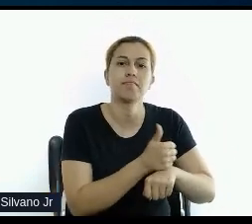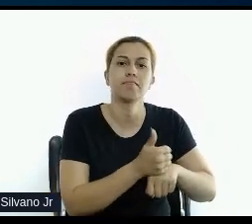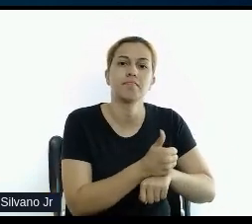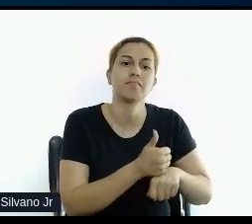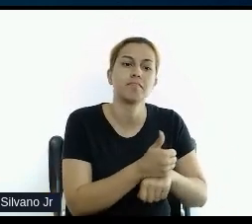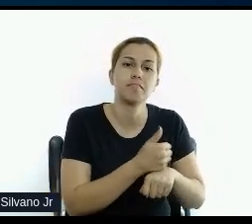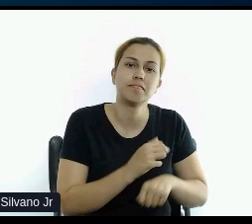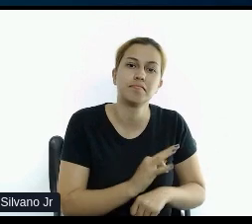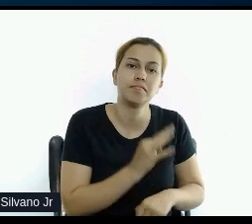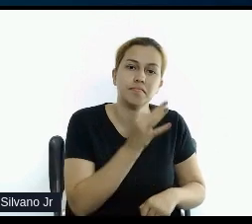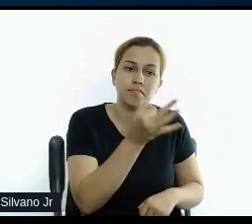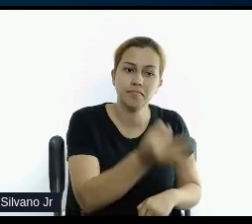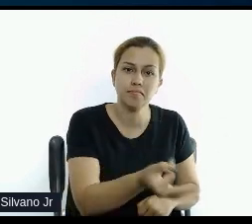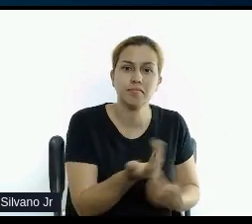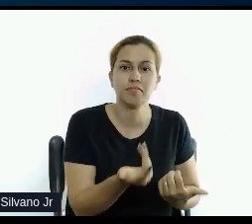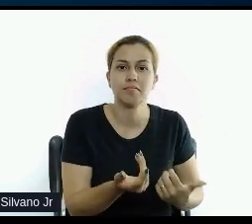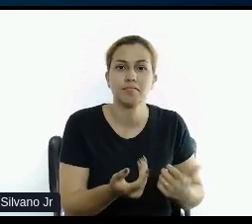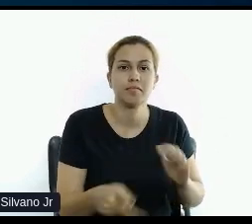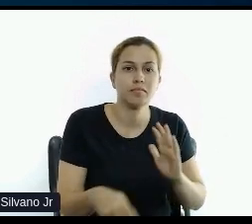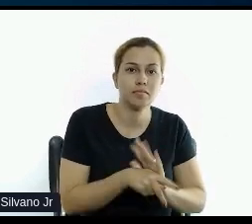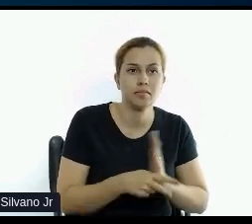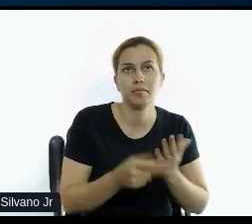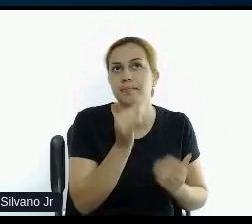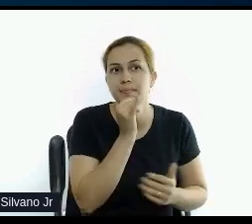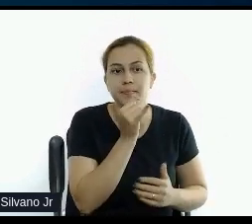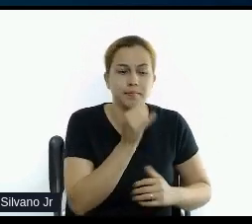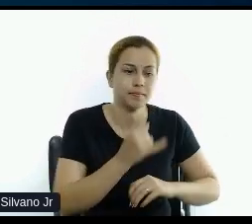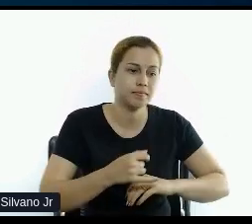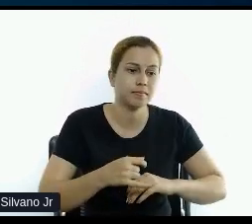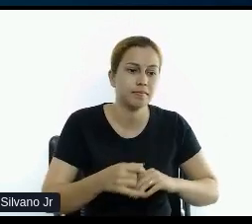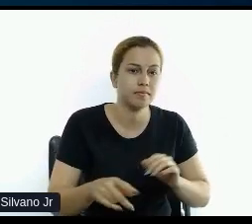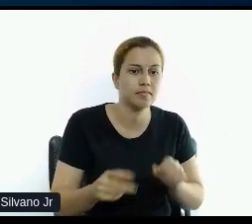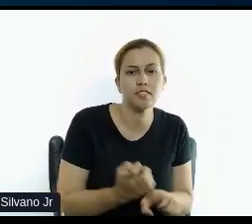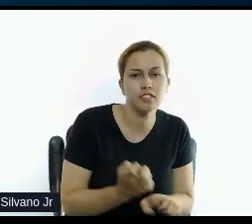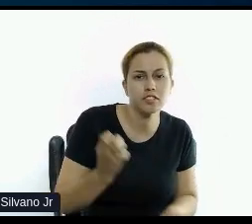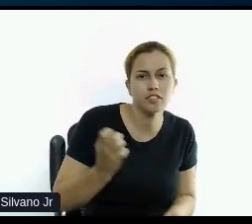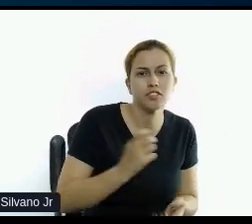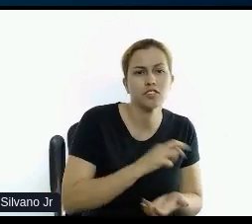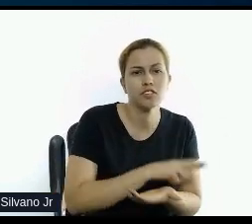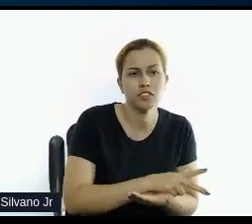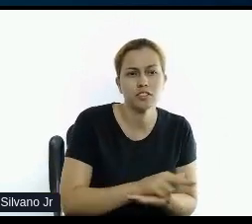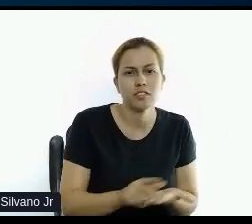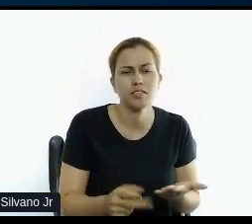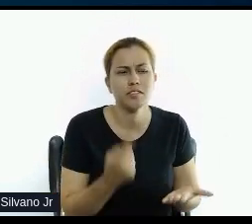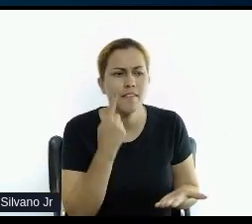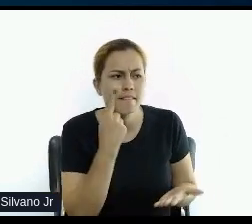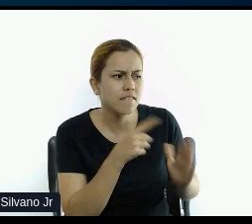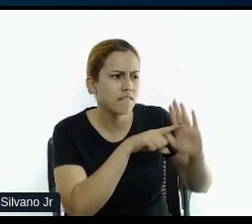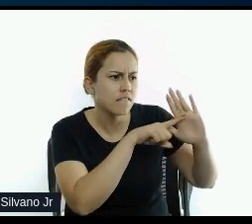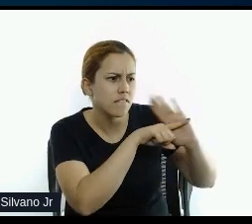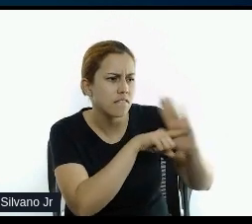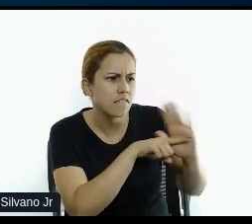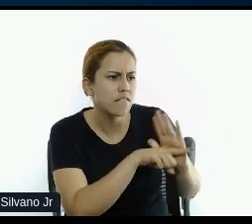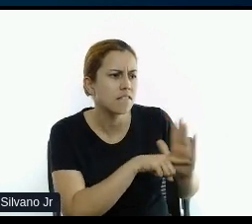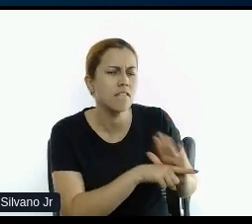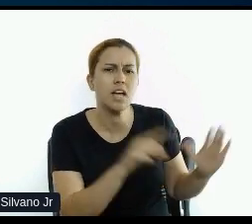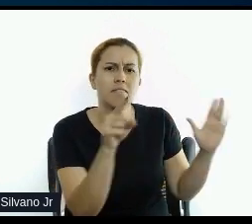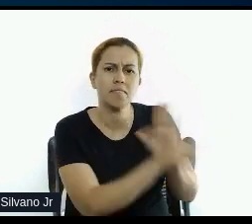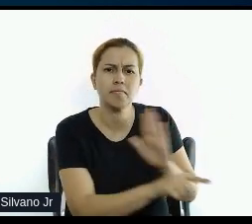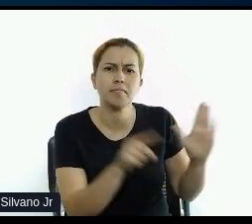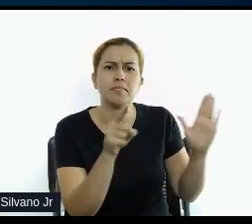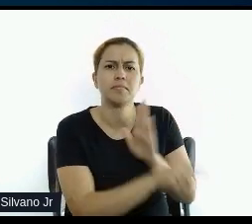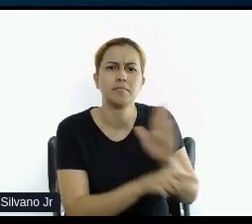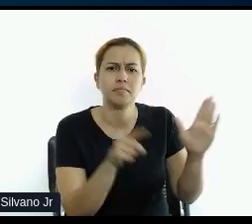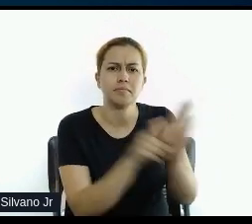uma pessoa engenheira de prompt, que vai ser uma pessoa responsável por dar boas entradas, fazer boas perguntas para